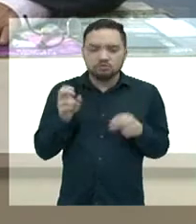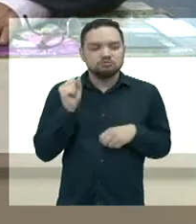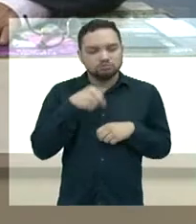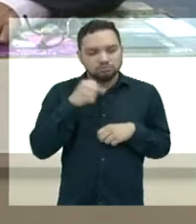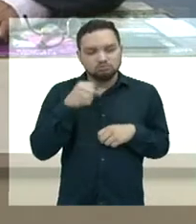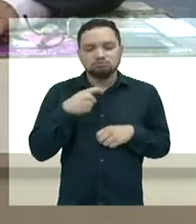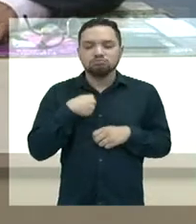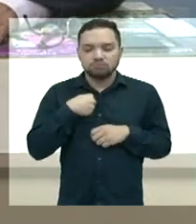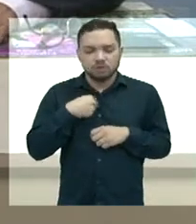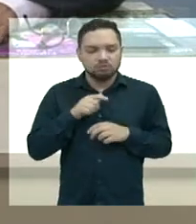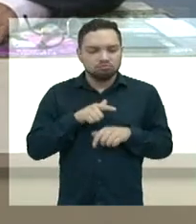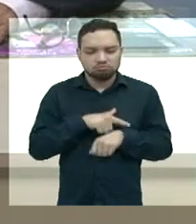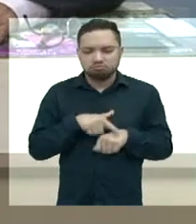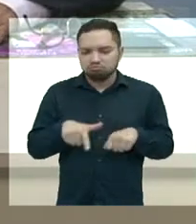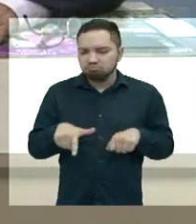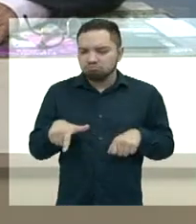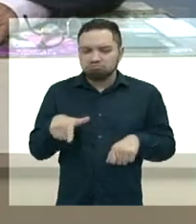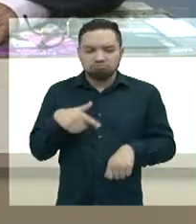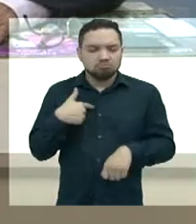sempre fala eu gosto.